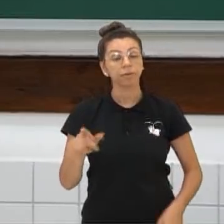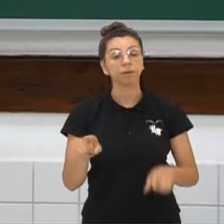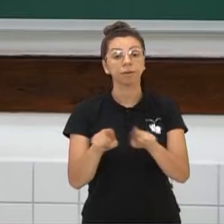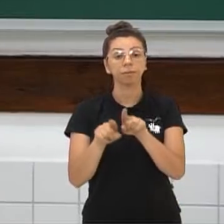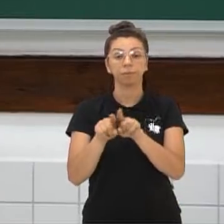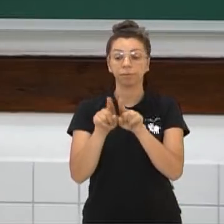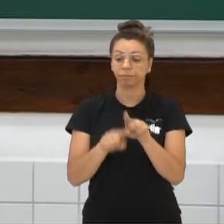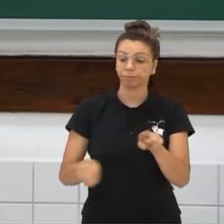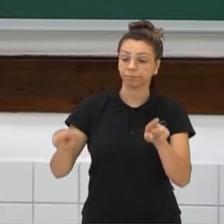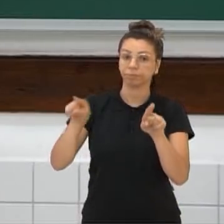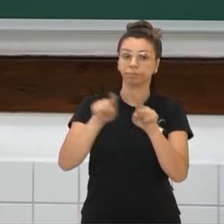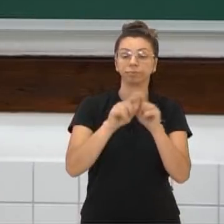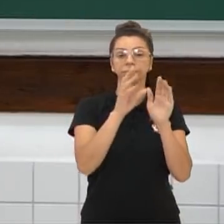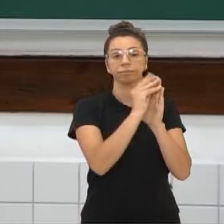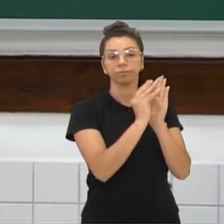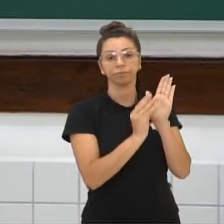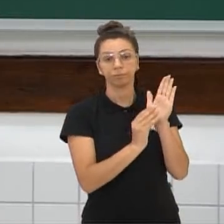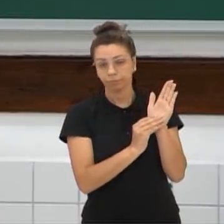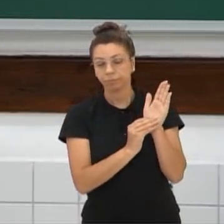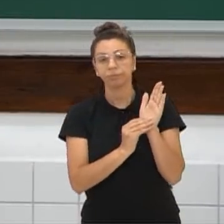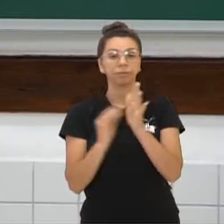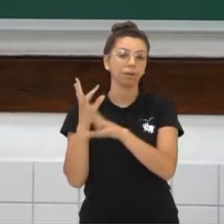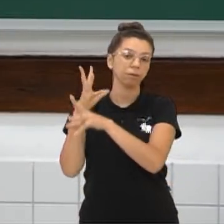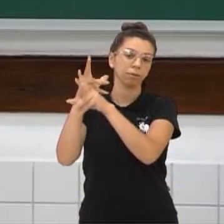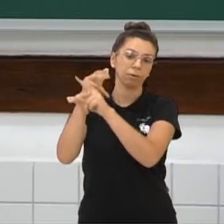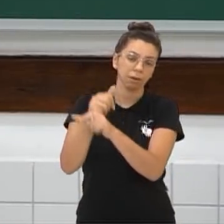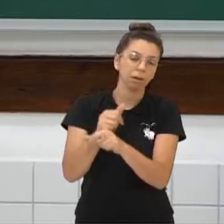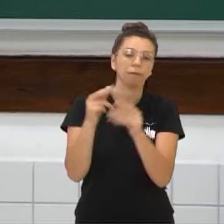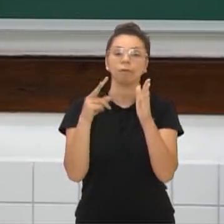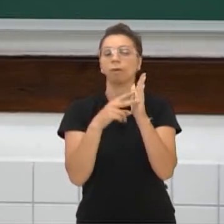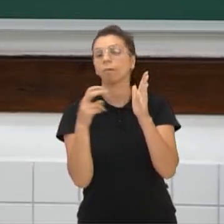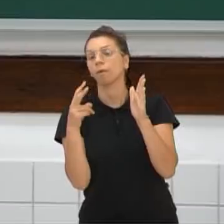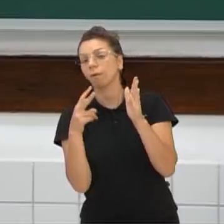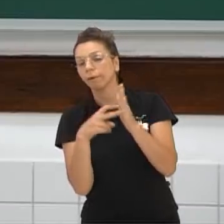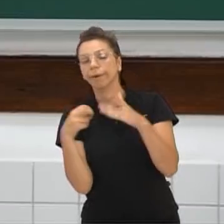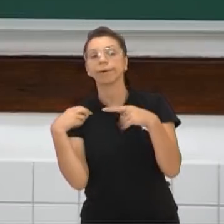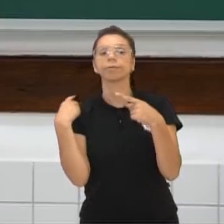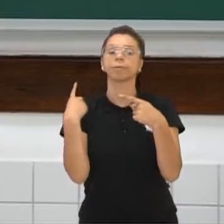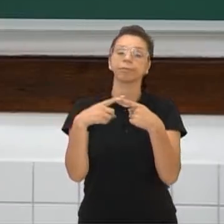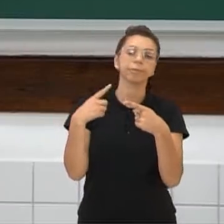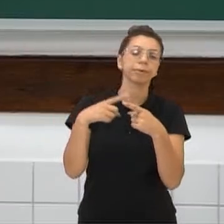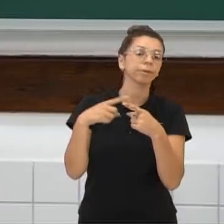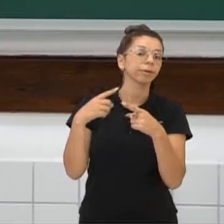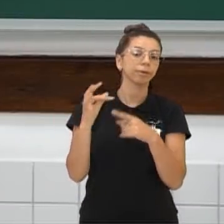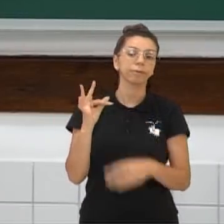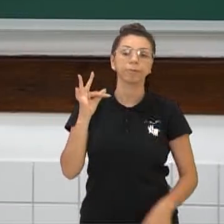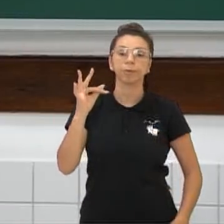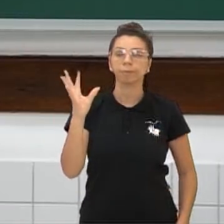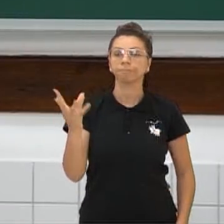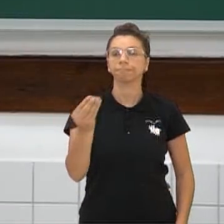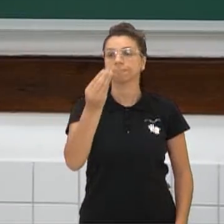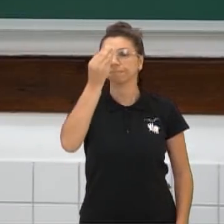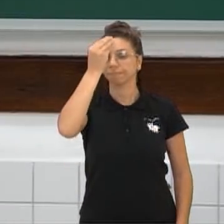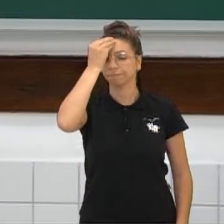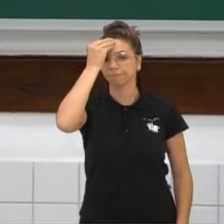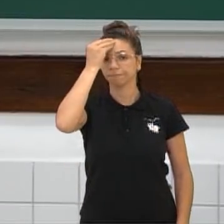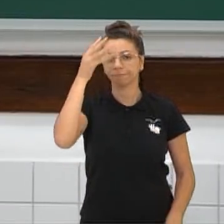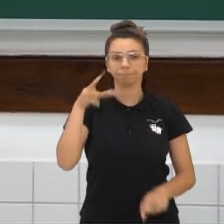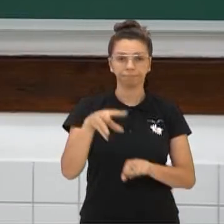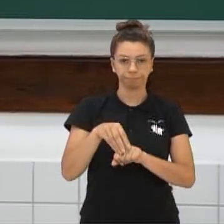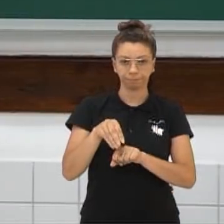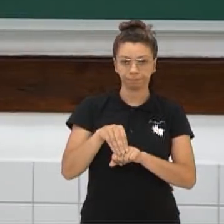revisarem os conteúdos das aulas, principalmente o vocabulário, certo? Para que você possa estar ali com o seu conhecimento em